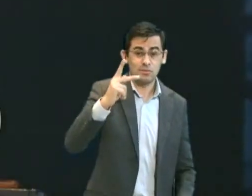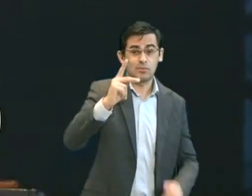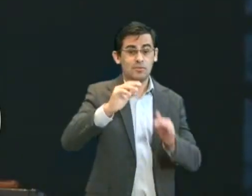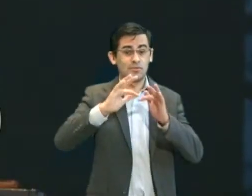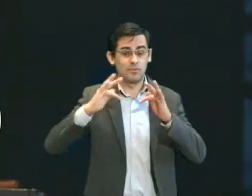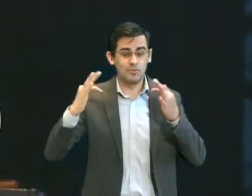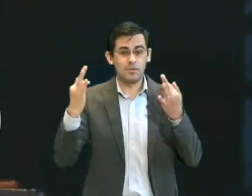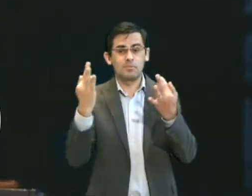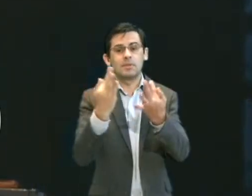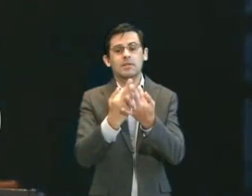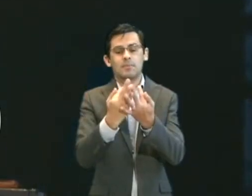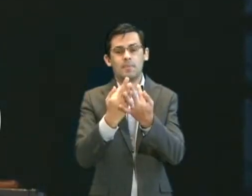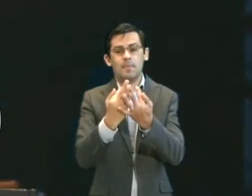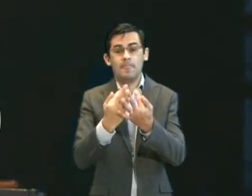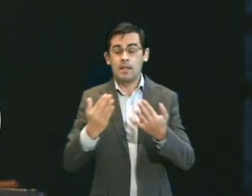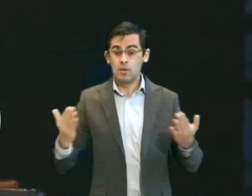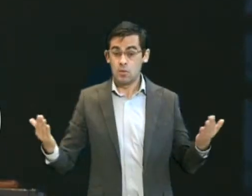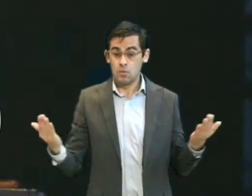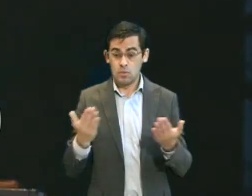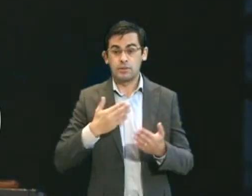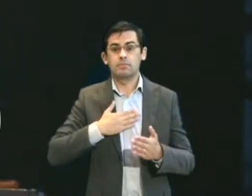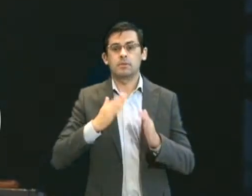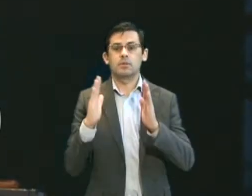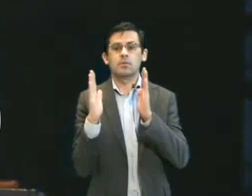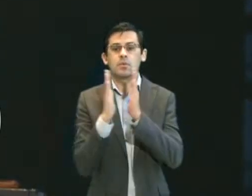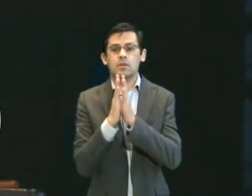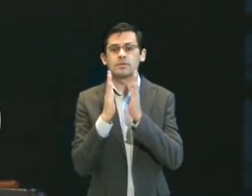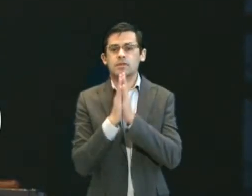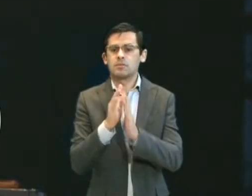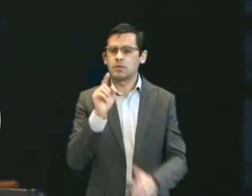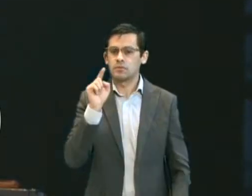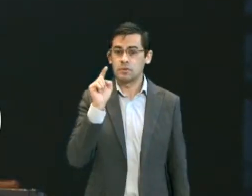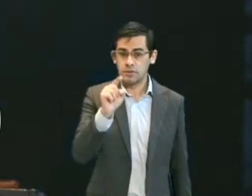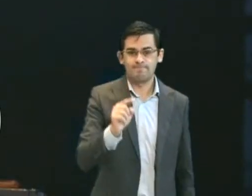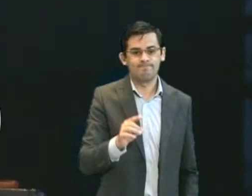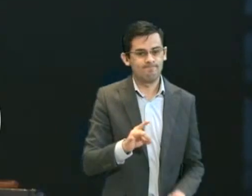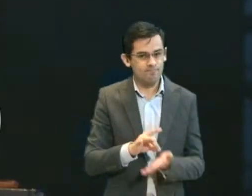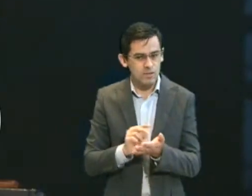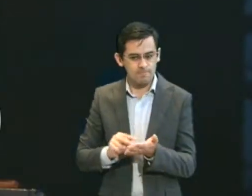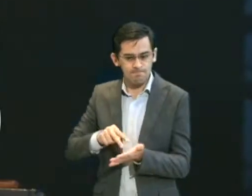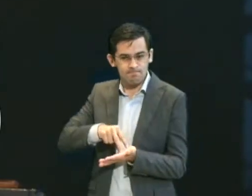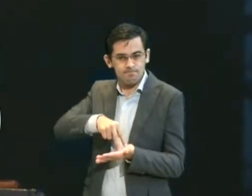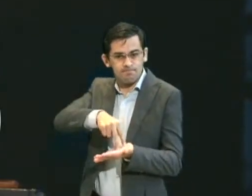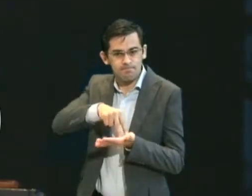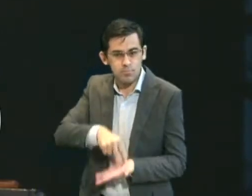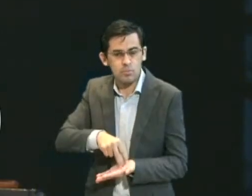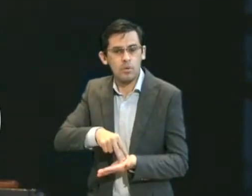vidas. Hoje a minha oração é que você se levante na tua casa para